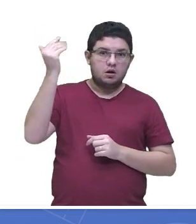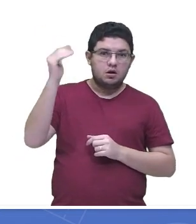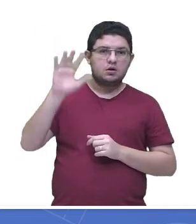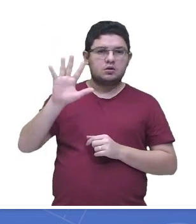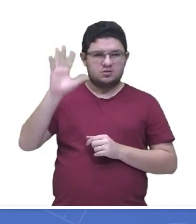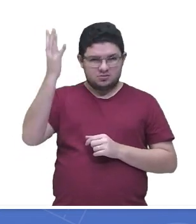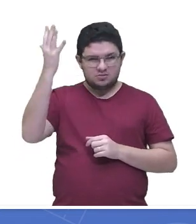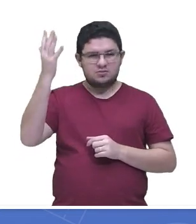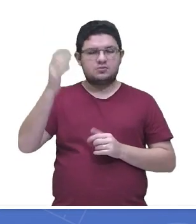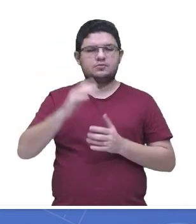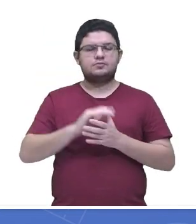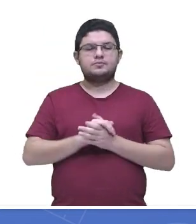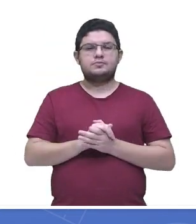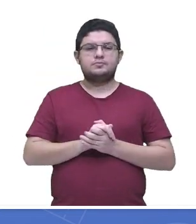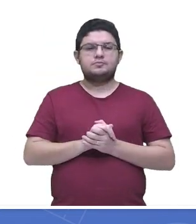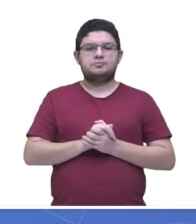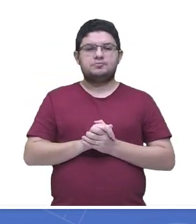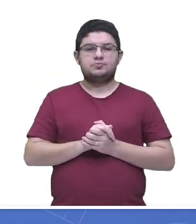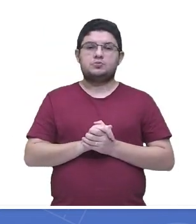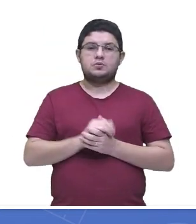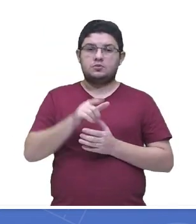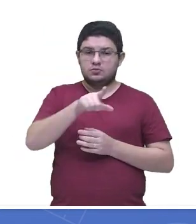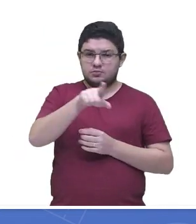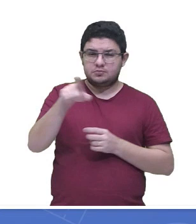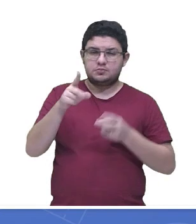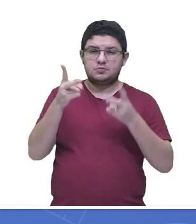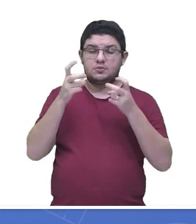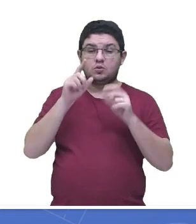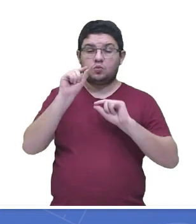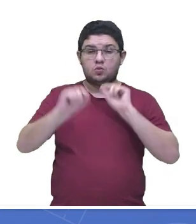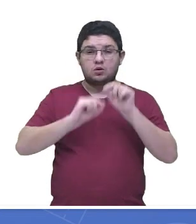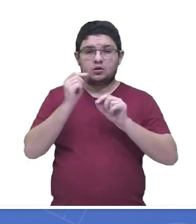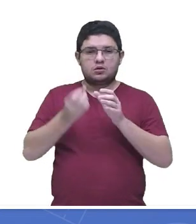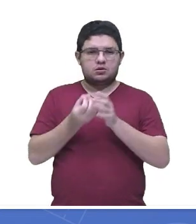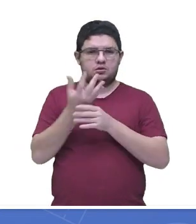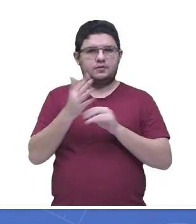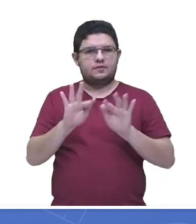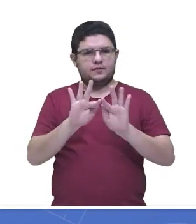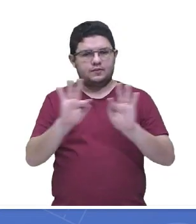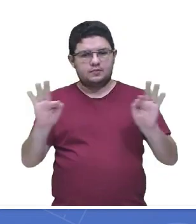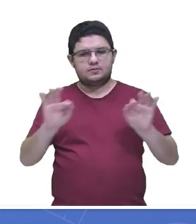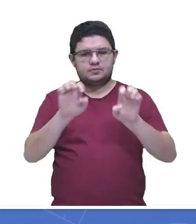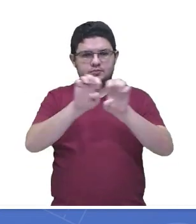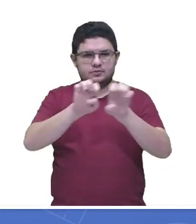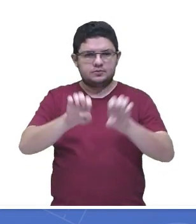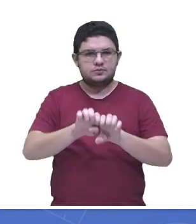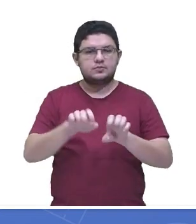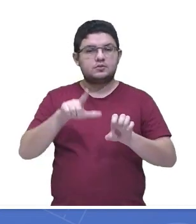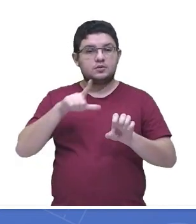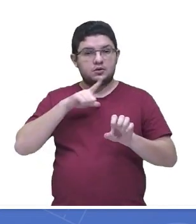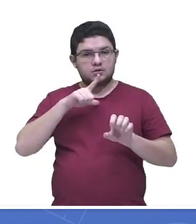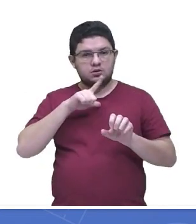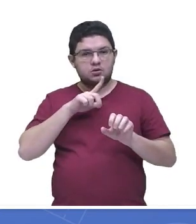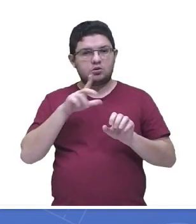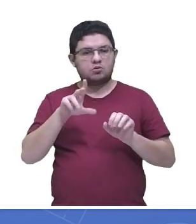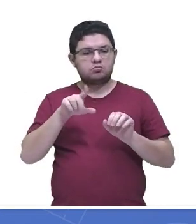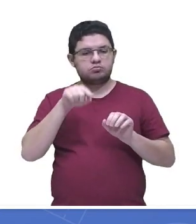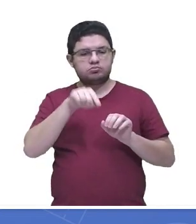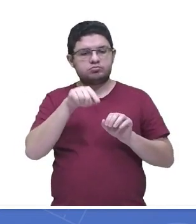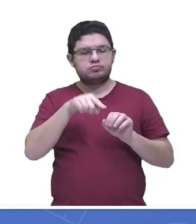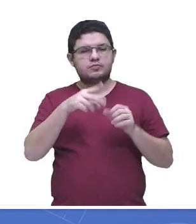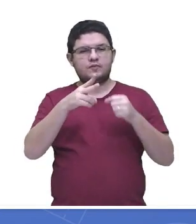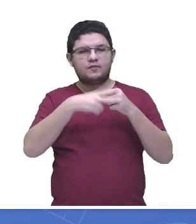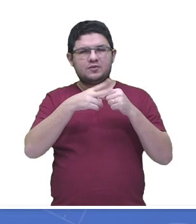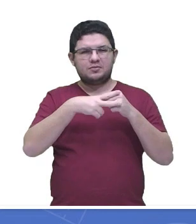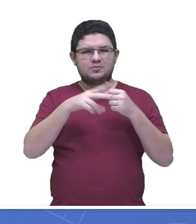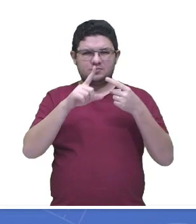Vocês observaram que para formar orações com essa estrutura, eu utilizei dois verbos? Então,